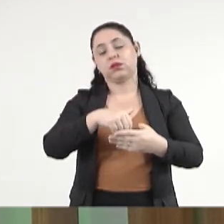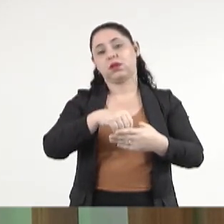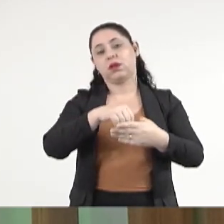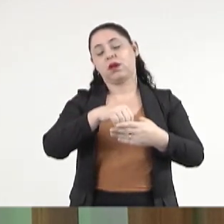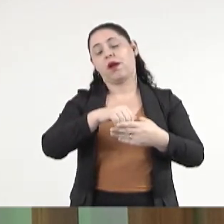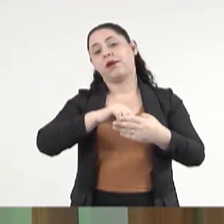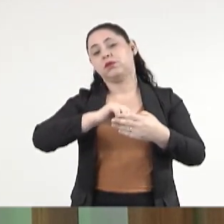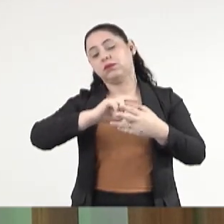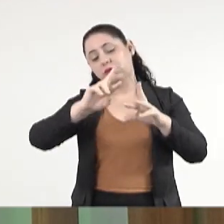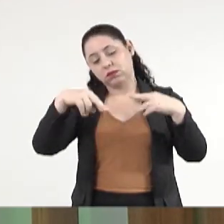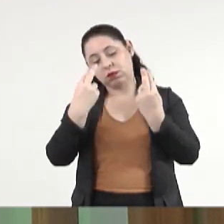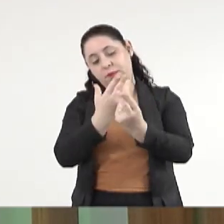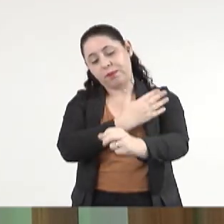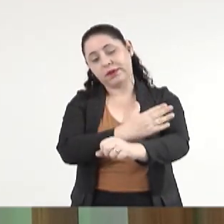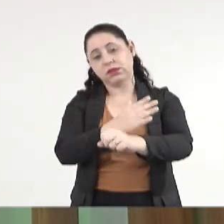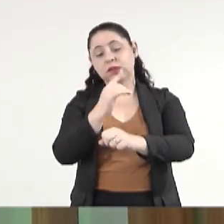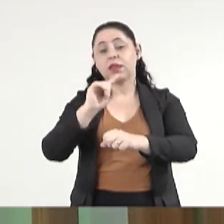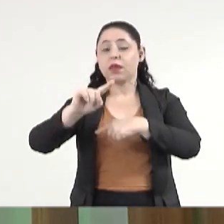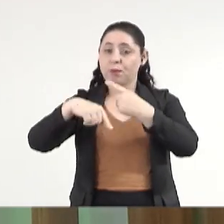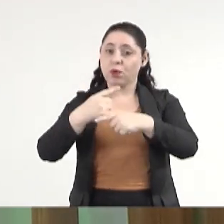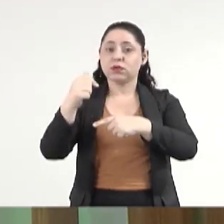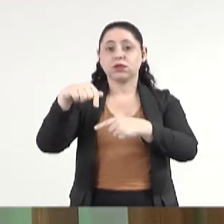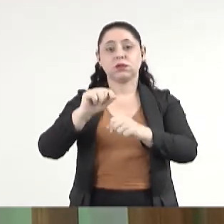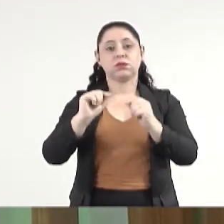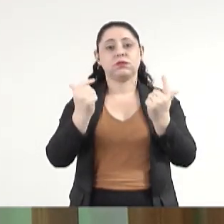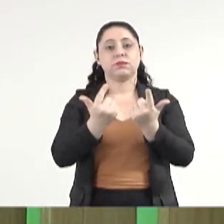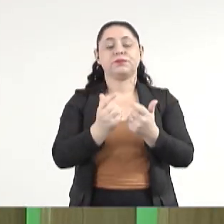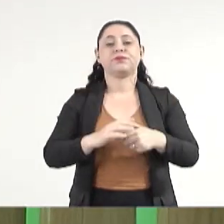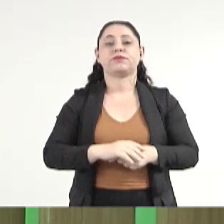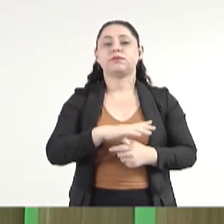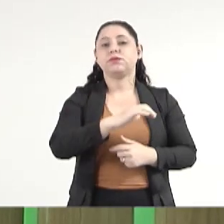na pauta das próximas sessões ordinárias aqui na Lemes.